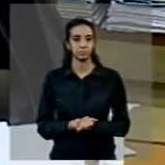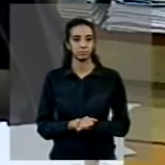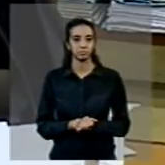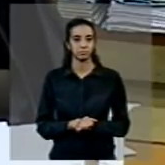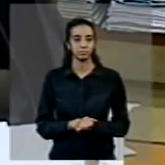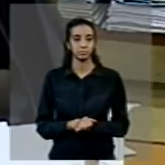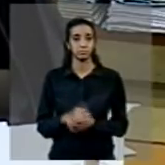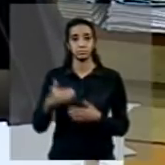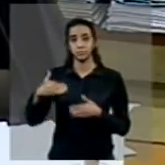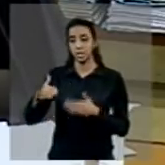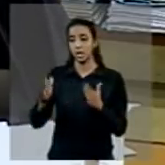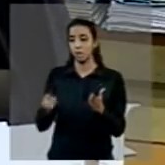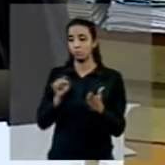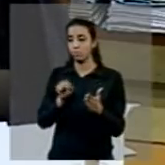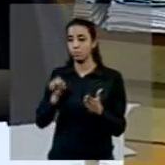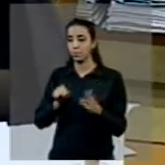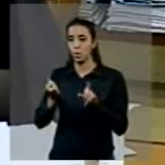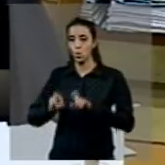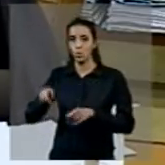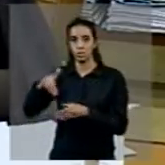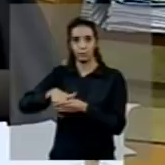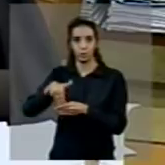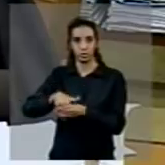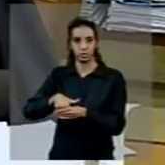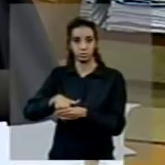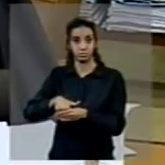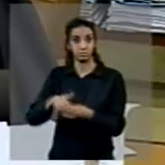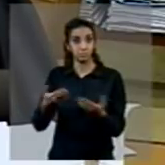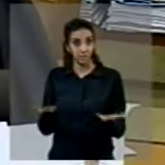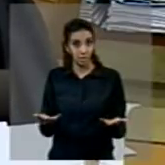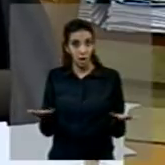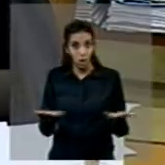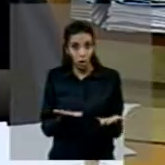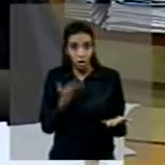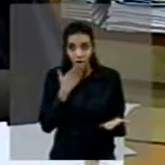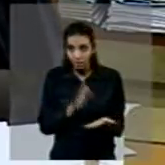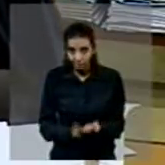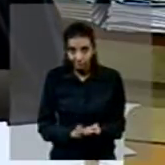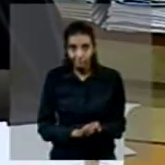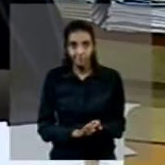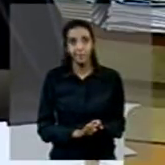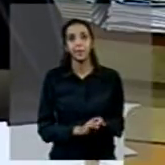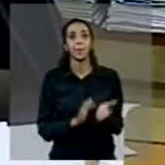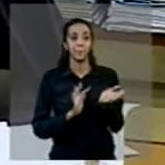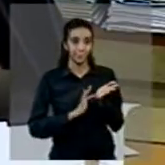as urnas eletrônicas e, pasmem, a biometria.